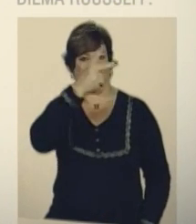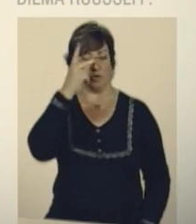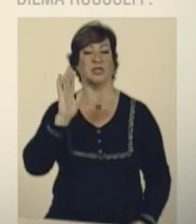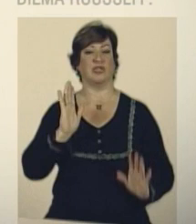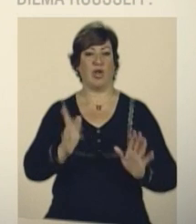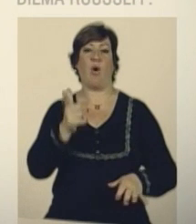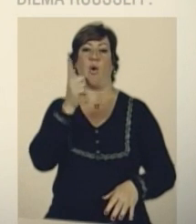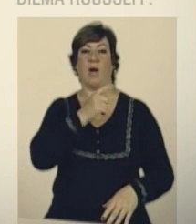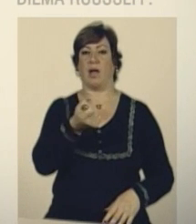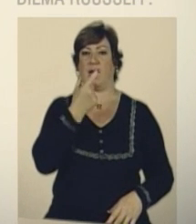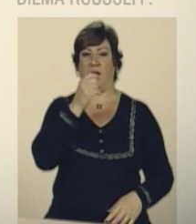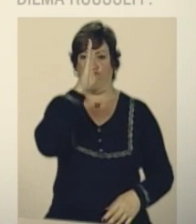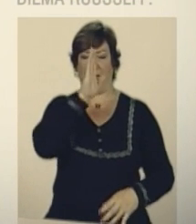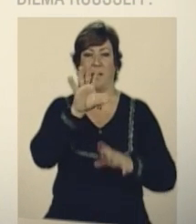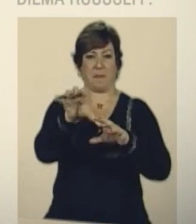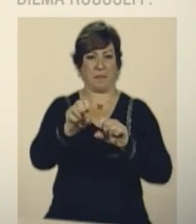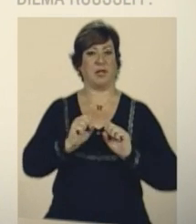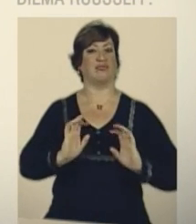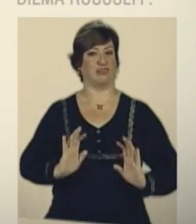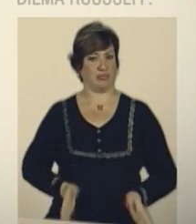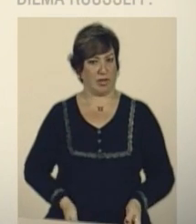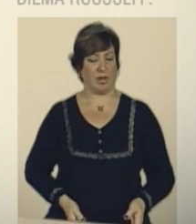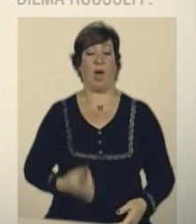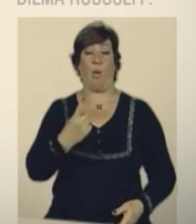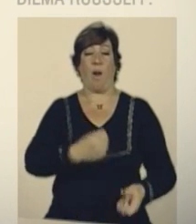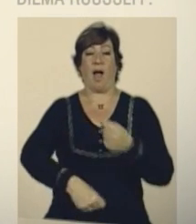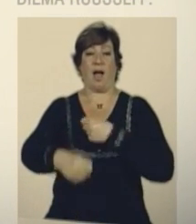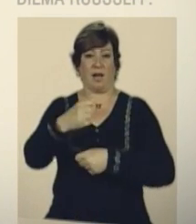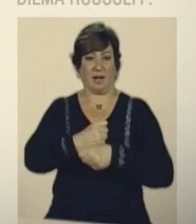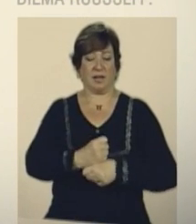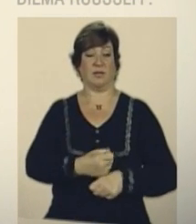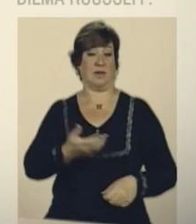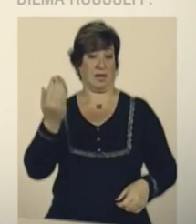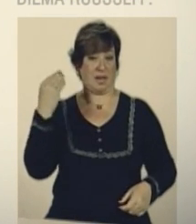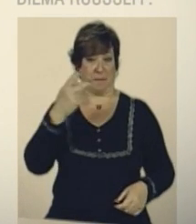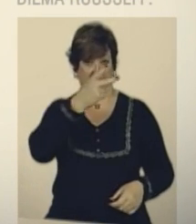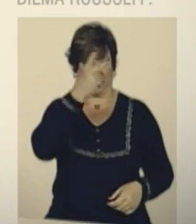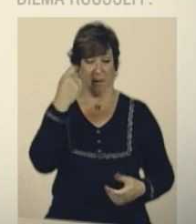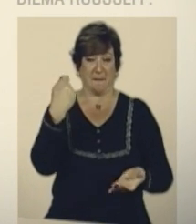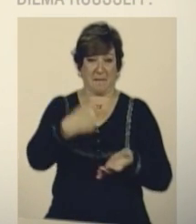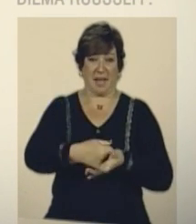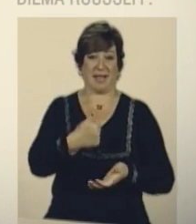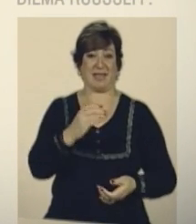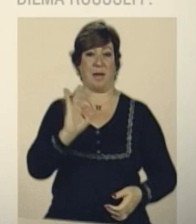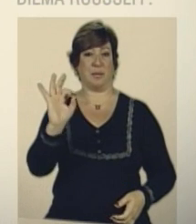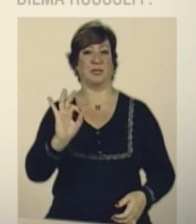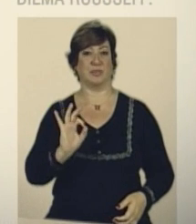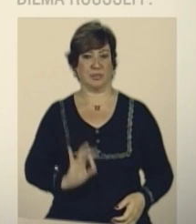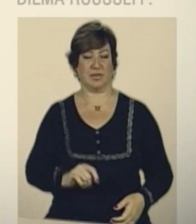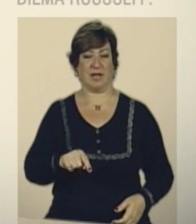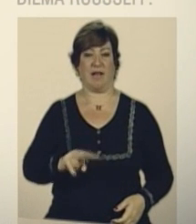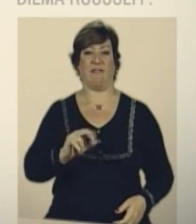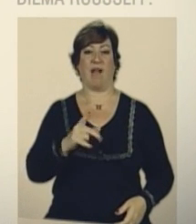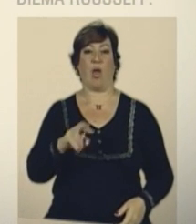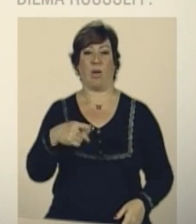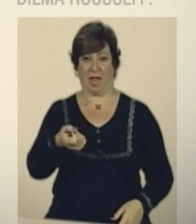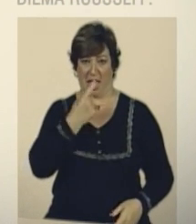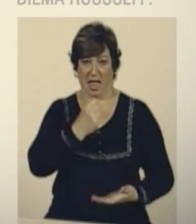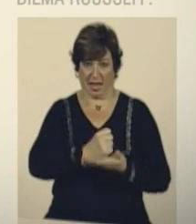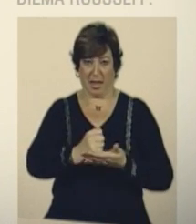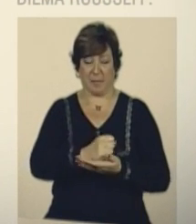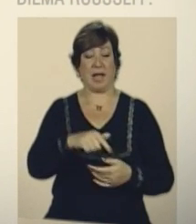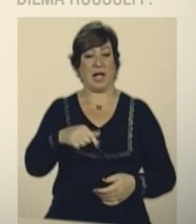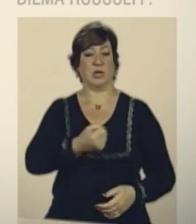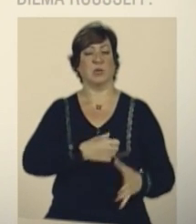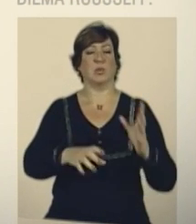tiveram acesso ao medicamento gratuito há um ano quando o usuário ainda pagava 10% do valor do remédio esse